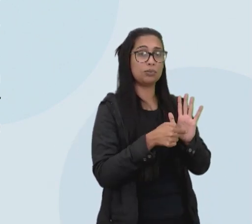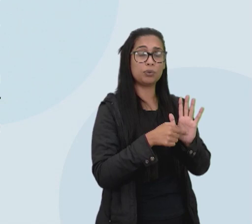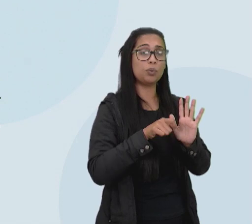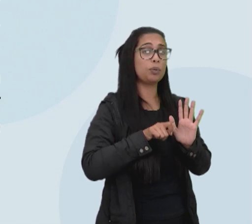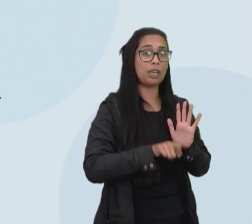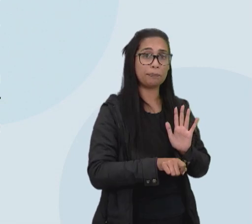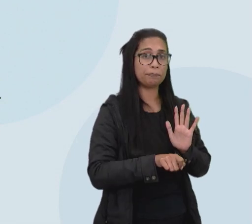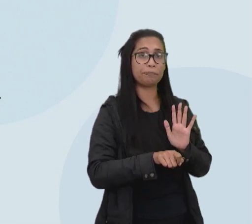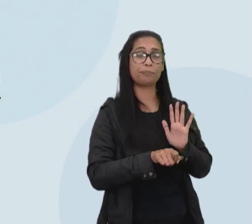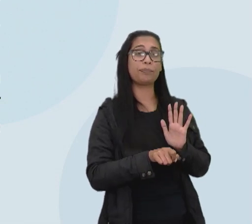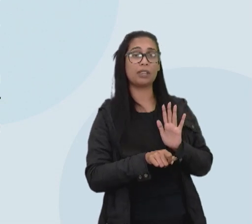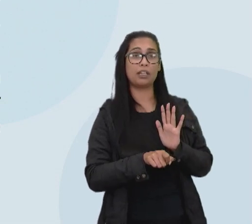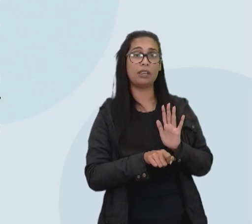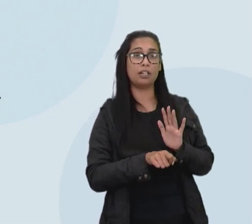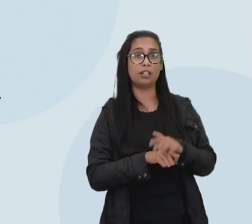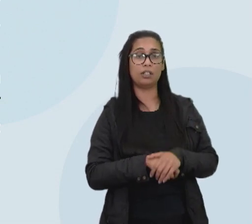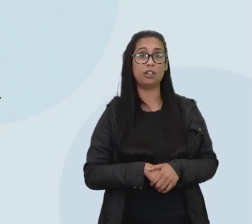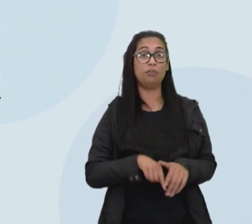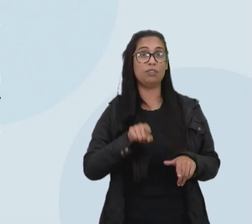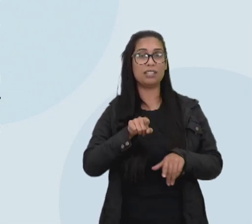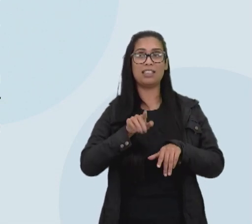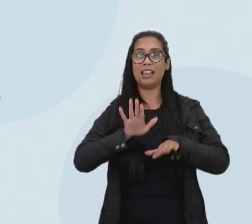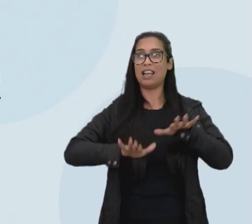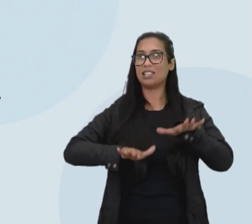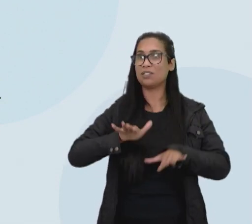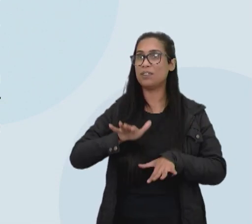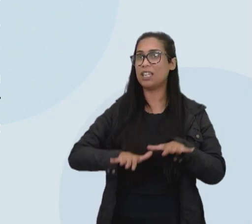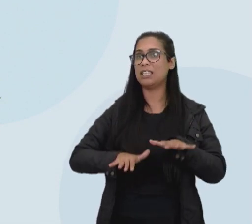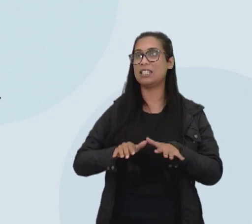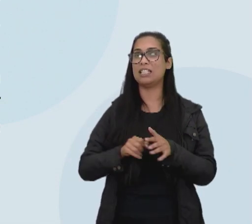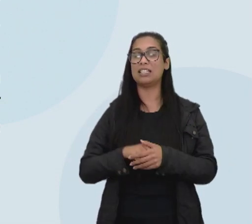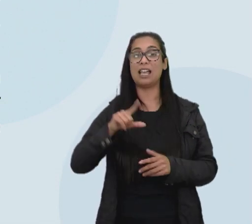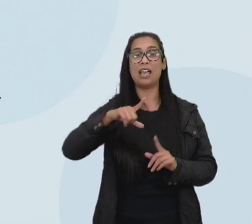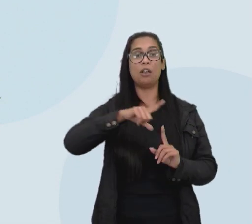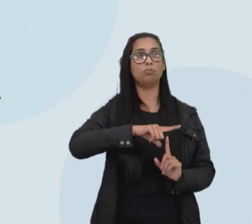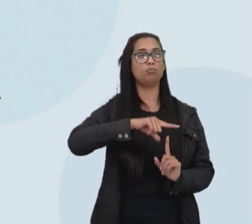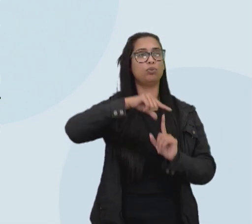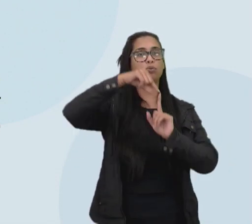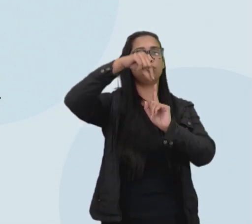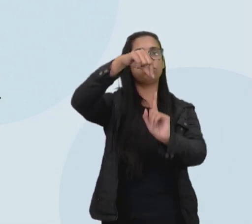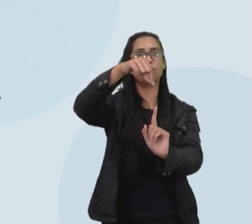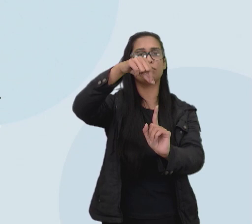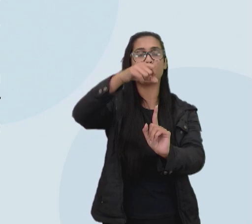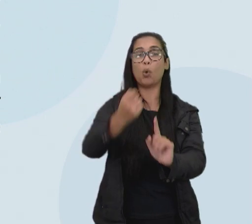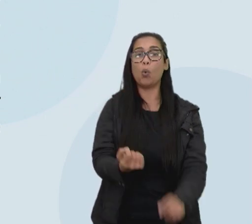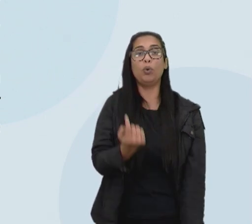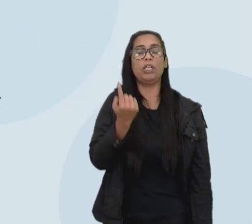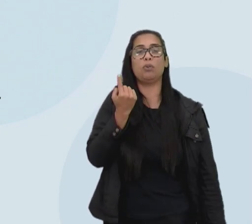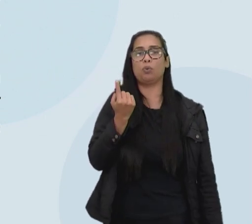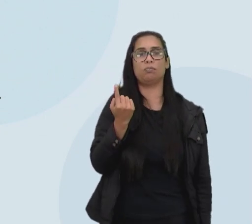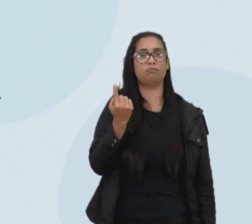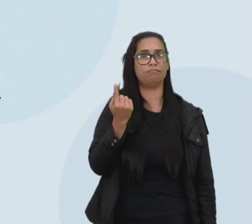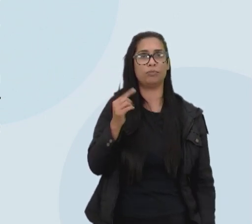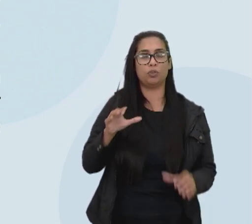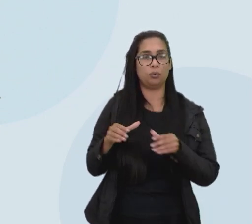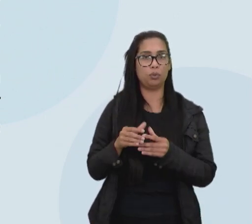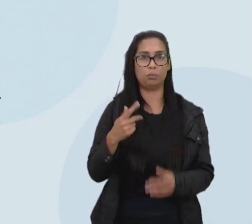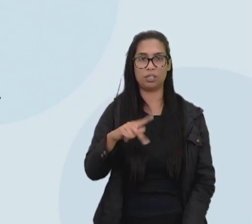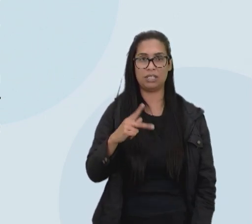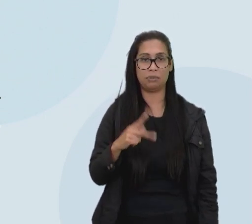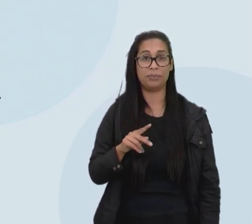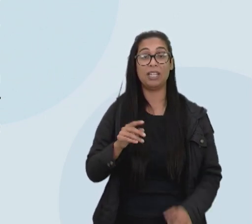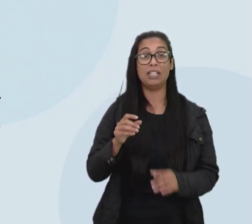é você se torna um estereótipo, né? Um destaque, uma distinção, né? E isso gera um estigma